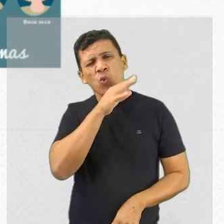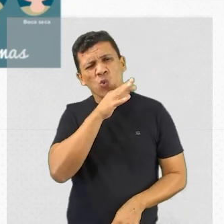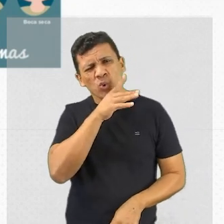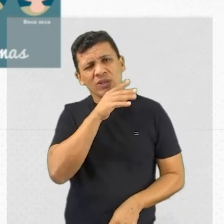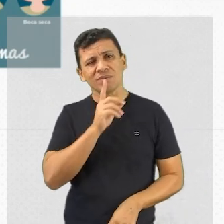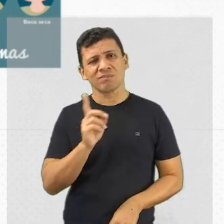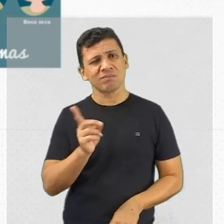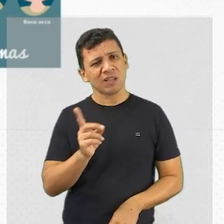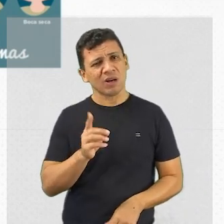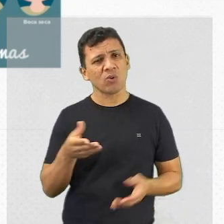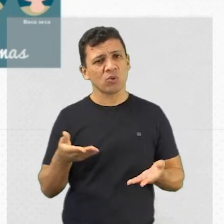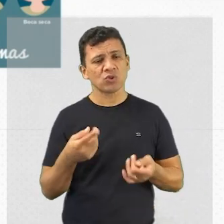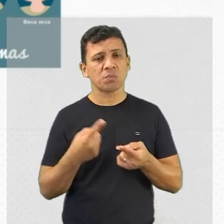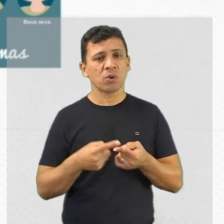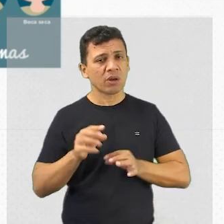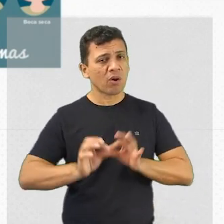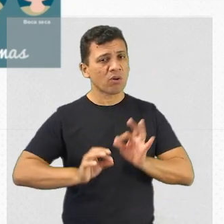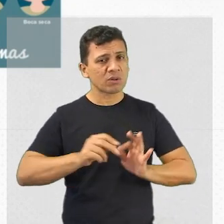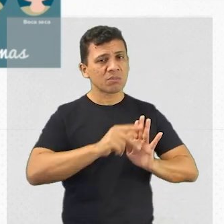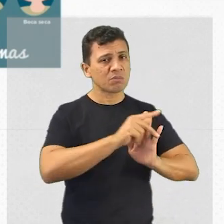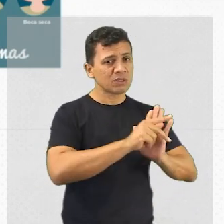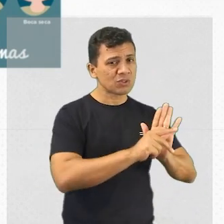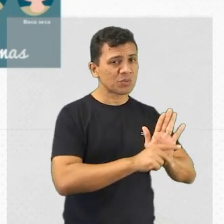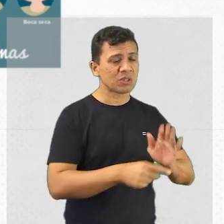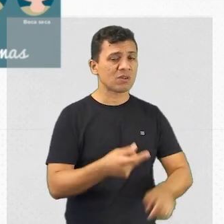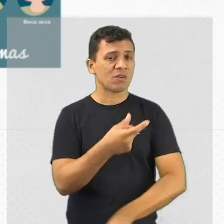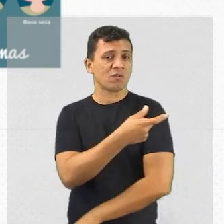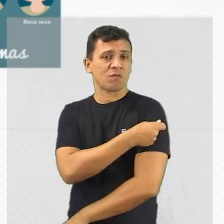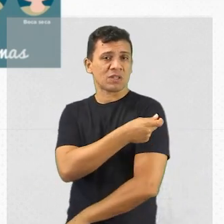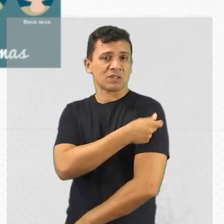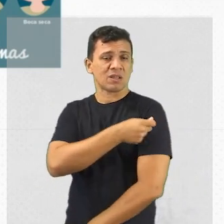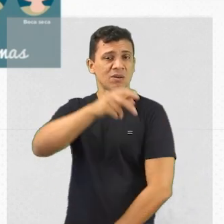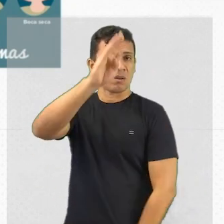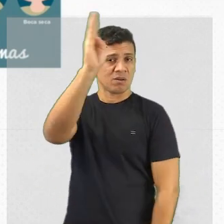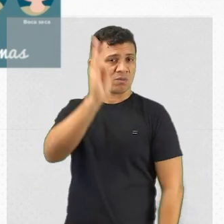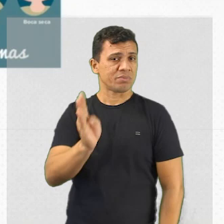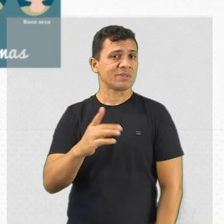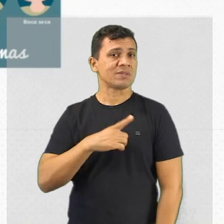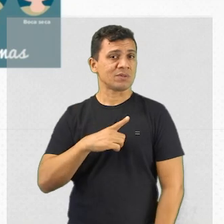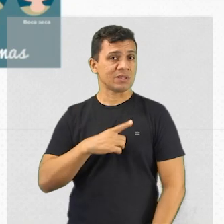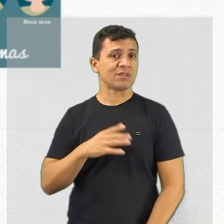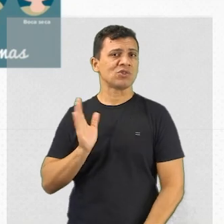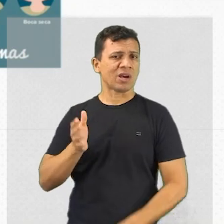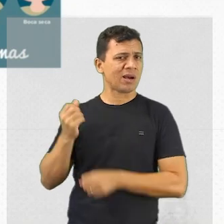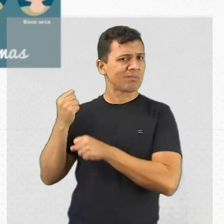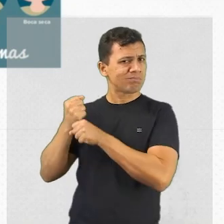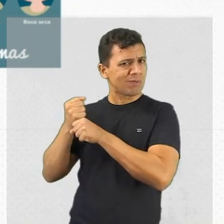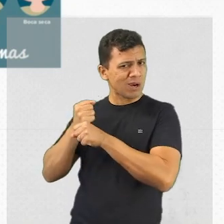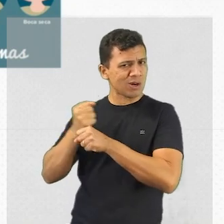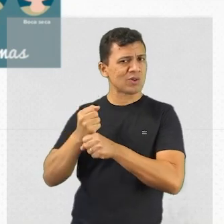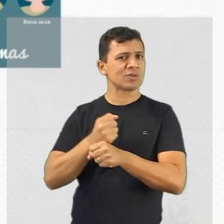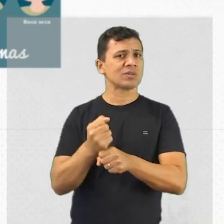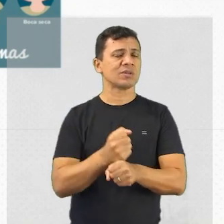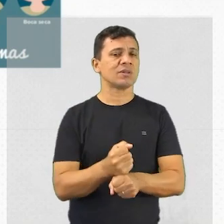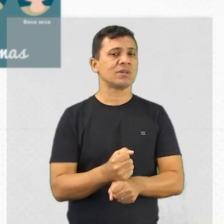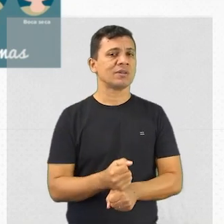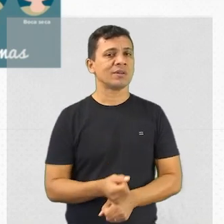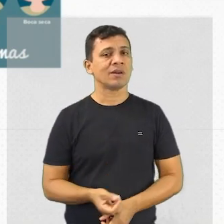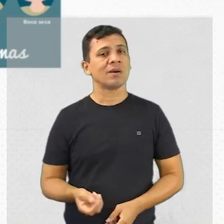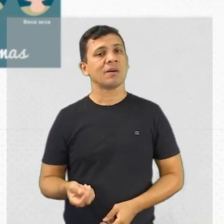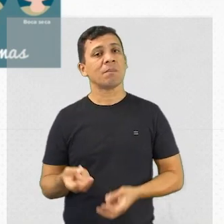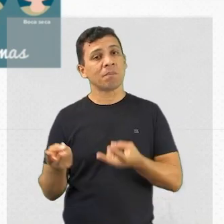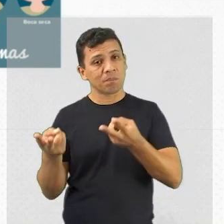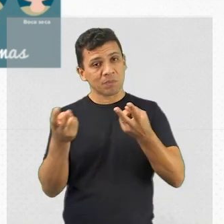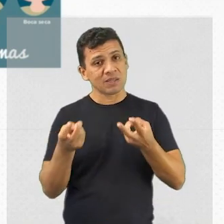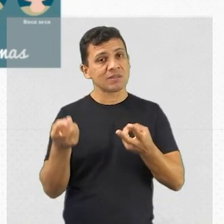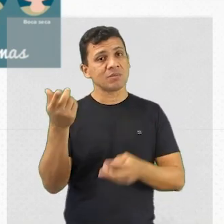também devido a esse planejamento vacinal que o nosso país tem há alguns anos já, né? E aí a gente vê novamente a